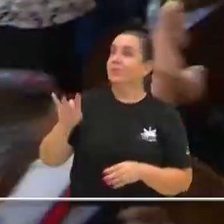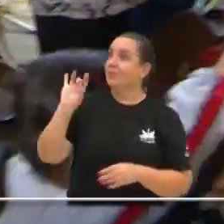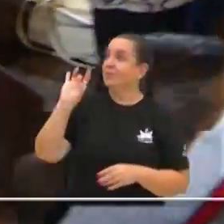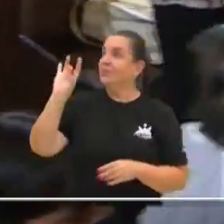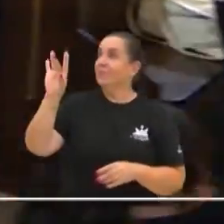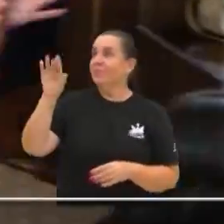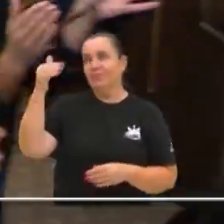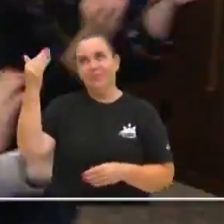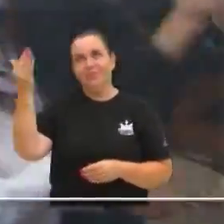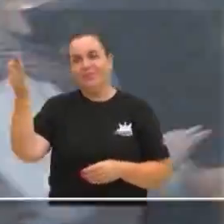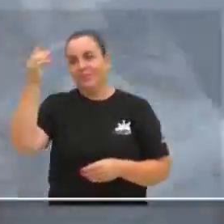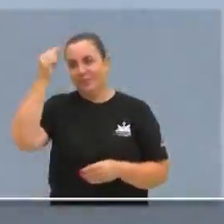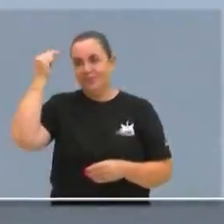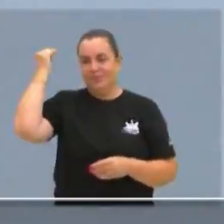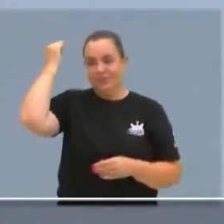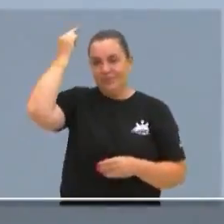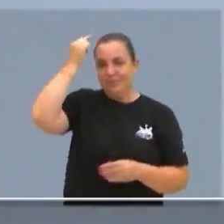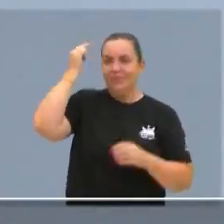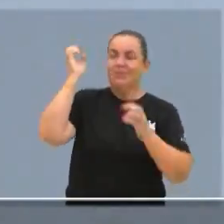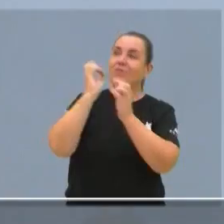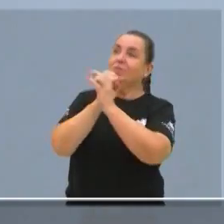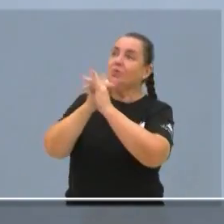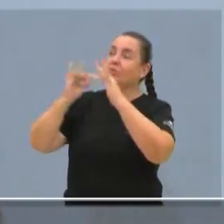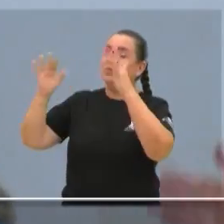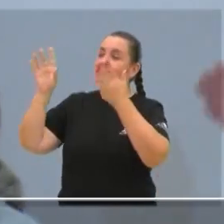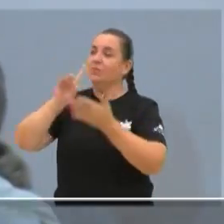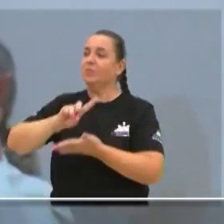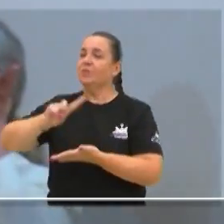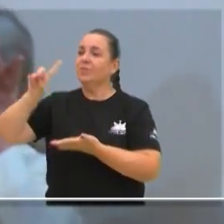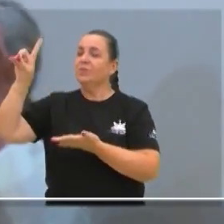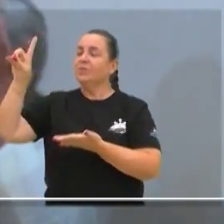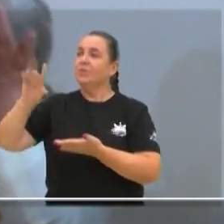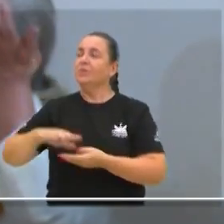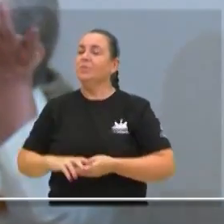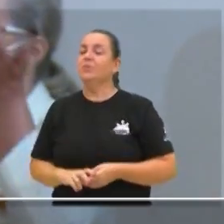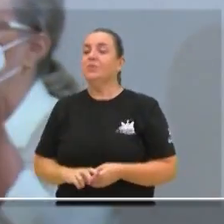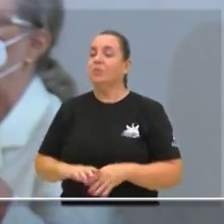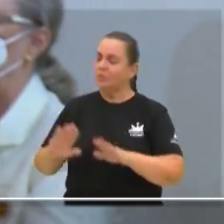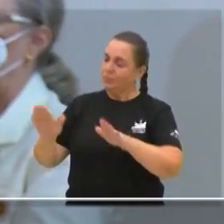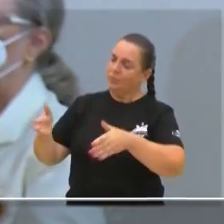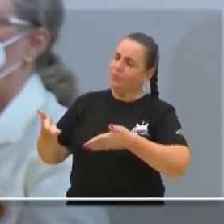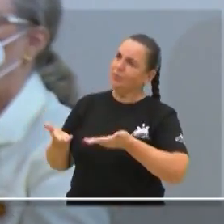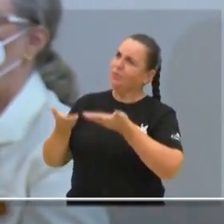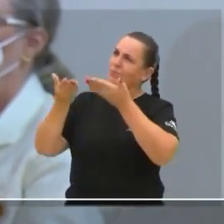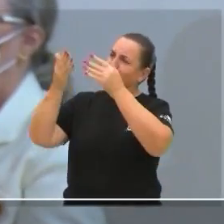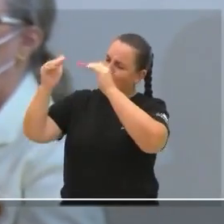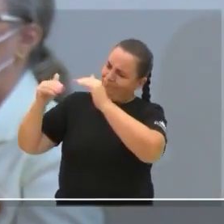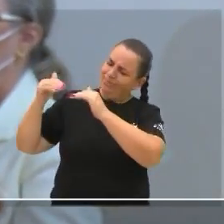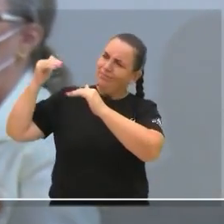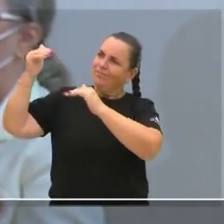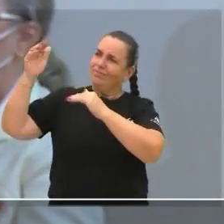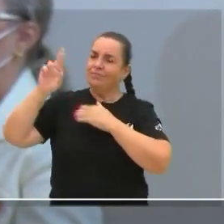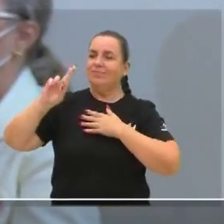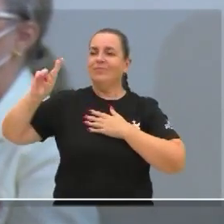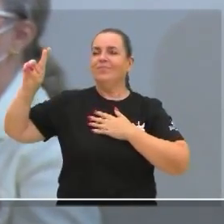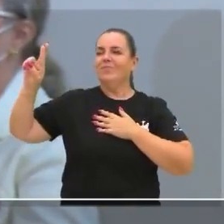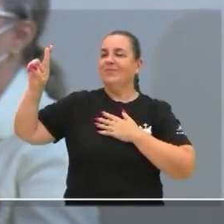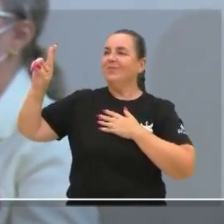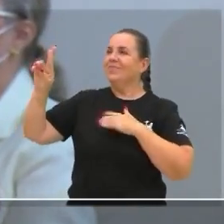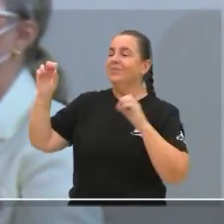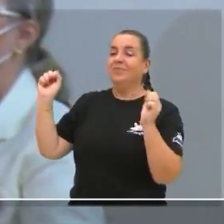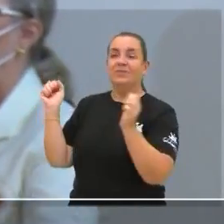clamor. Vós que somente sois o Santo, glória a Deus. O